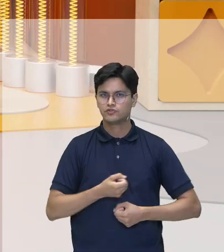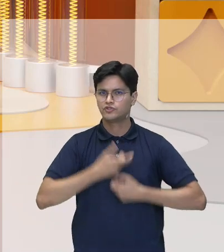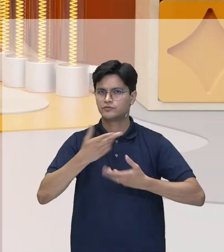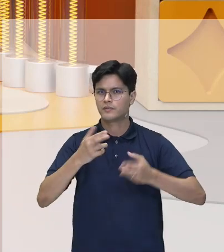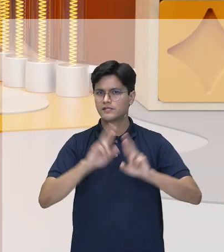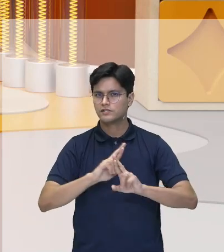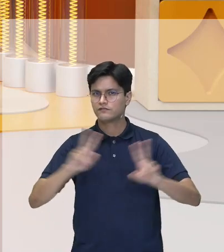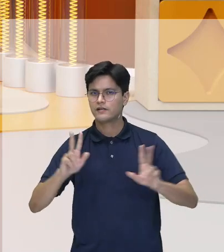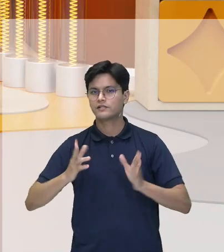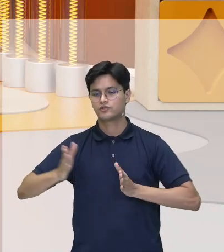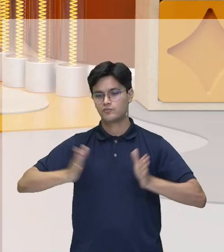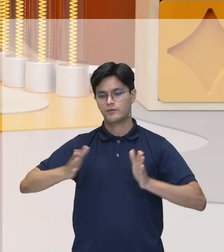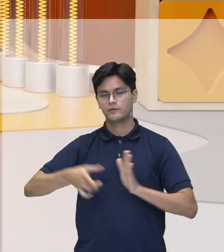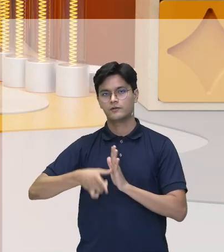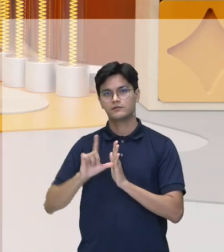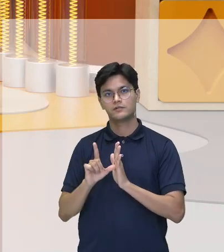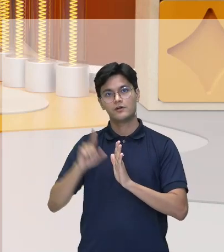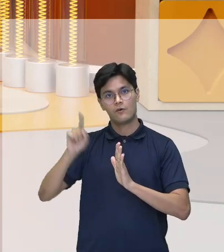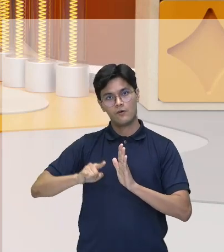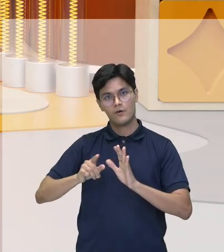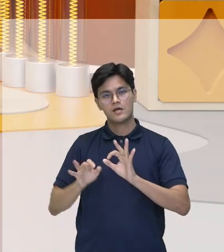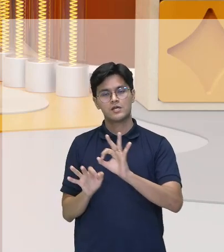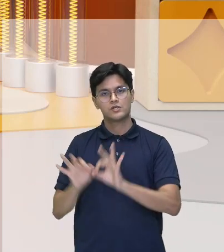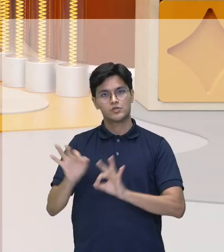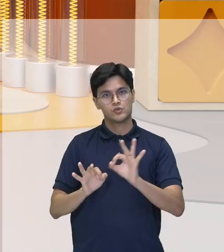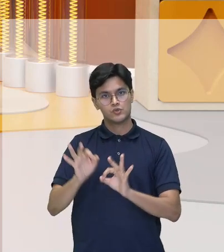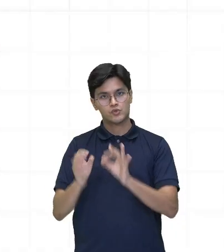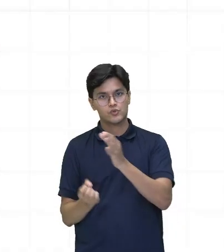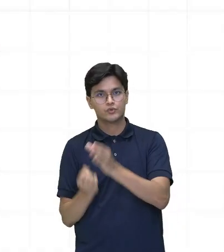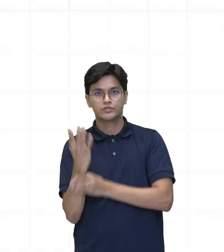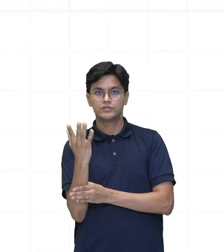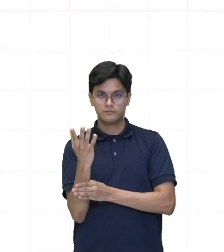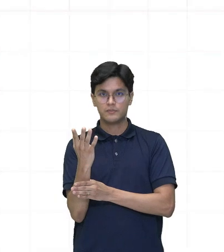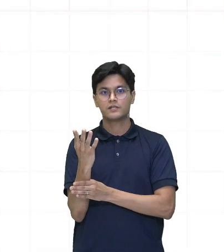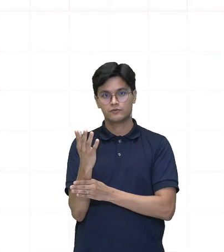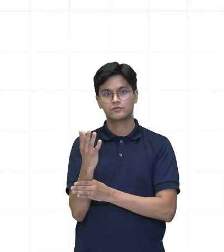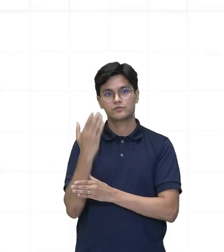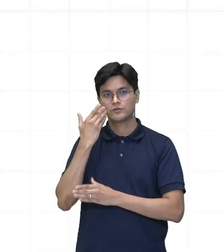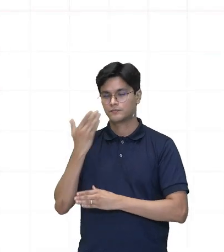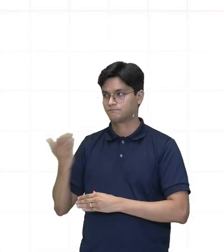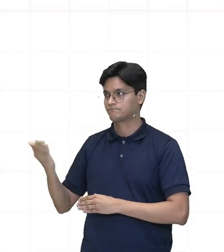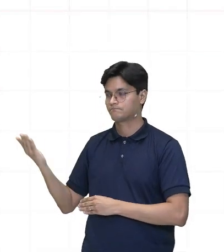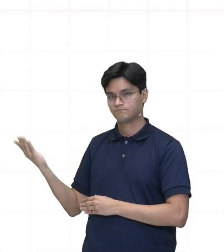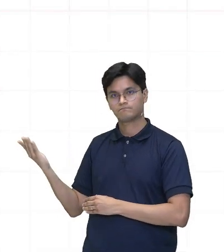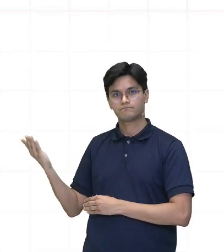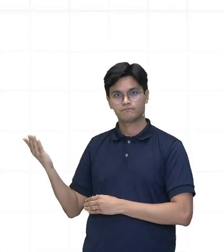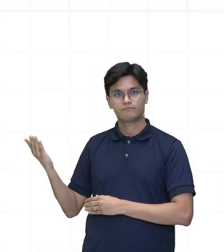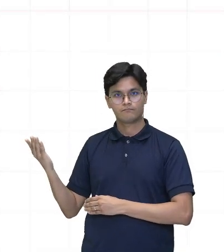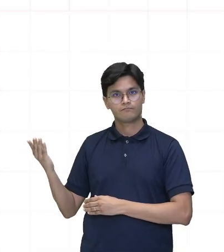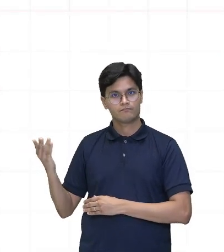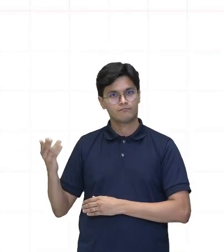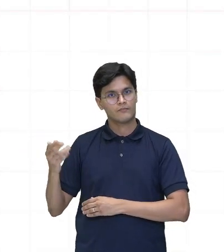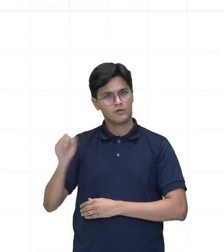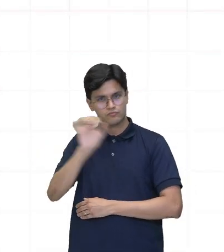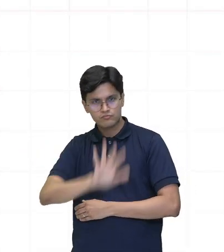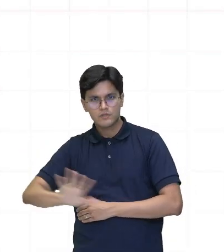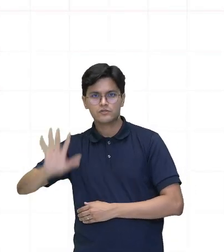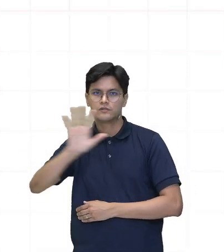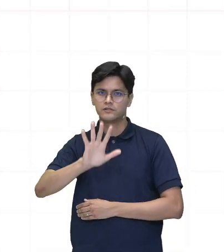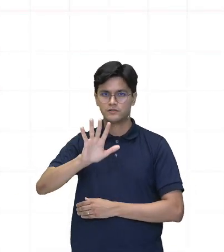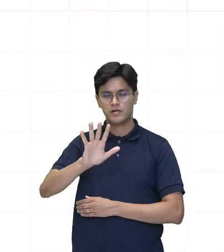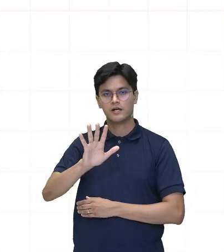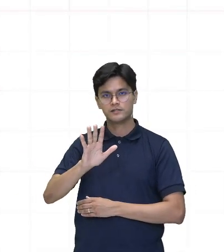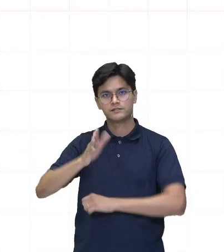sociedade. Ela estava dividida entre camponeses, servos, nobres e o clero, que eram membros